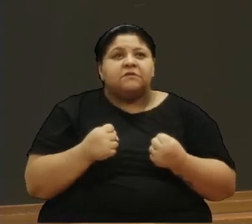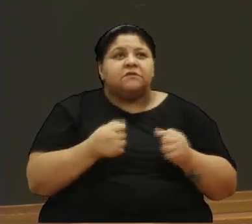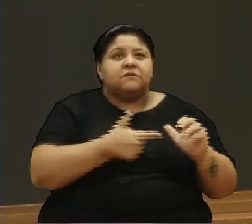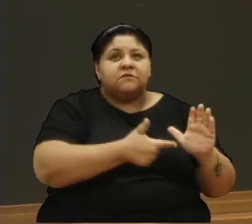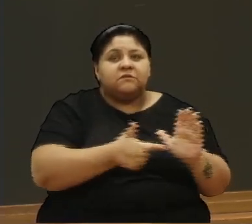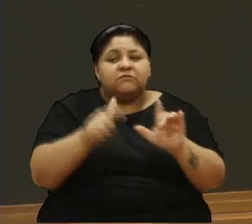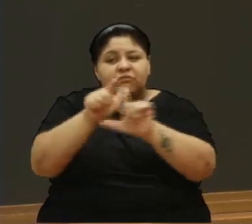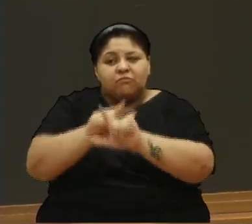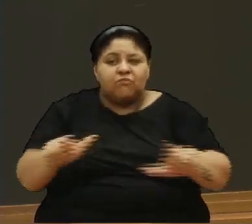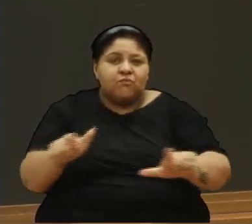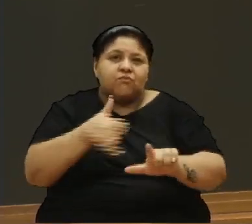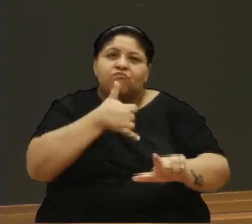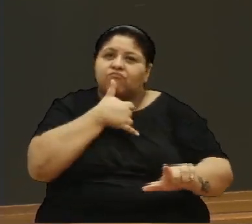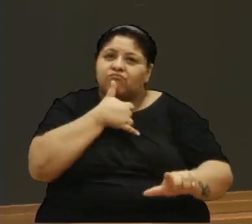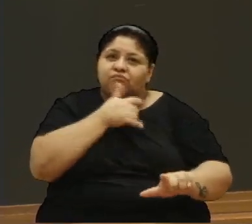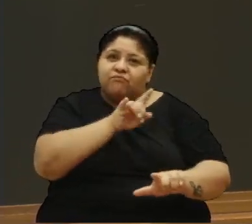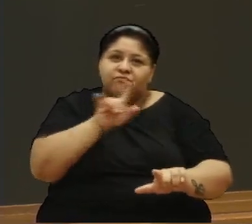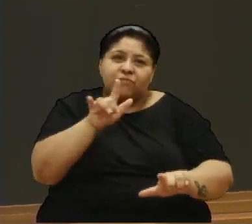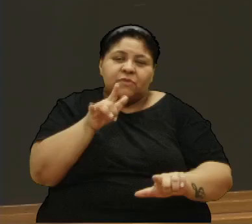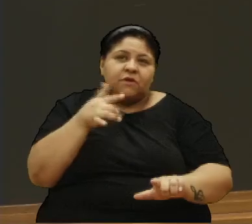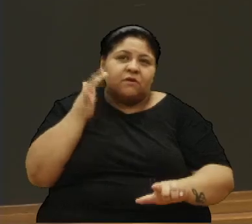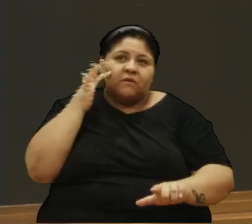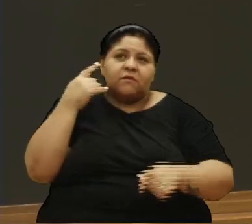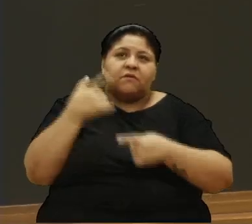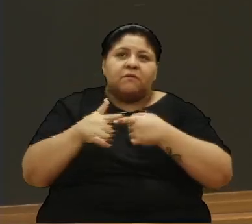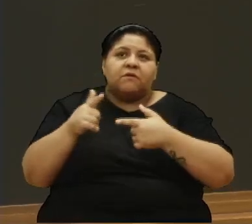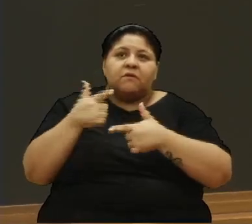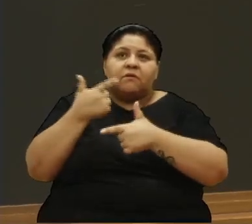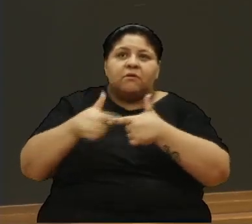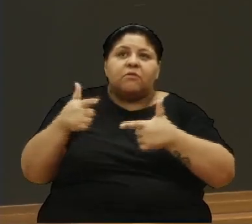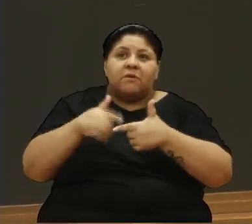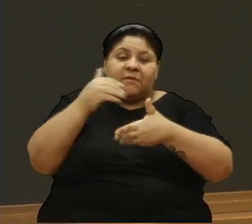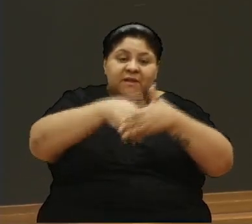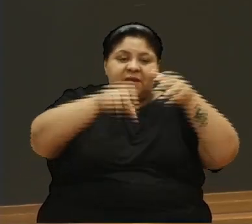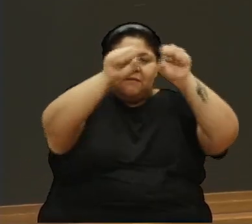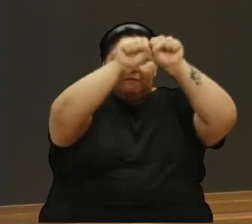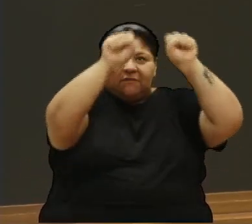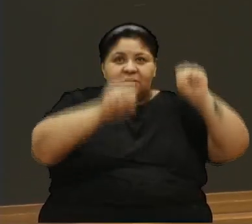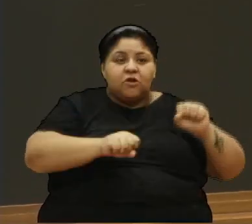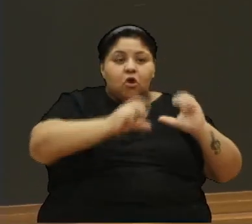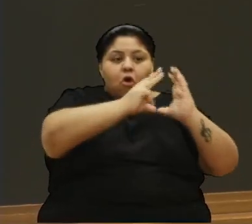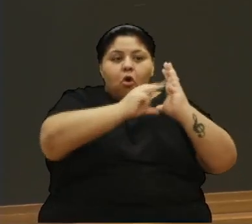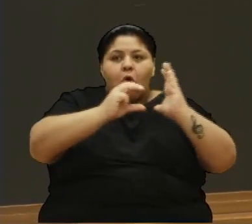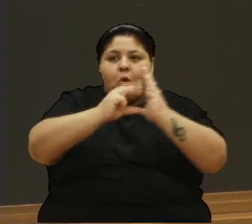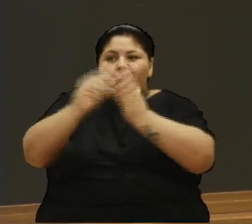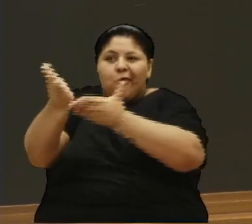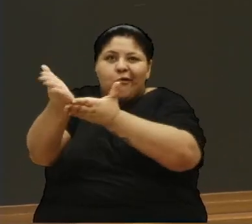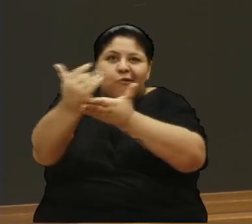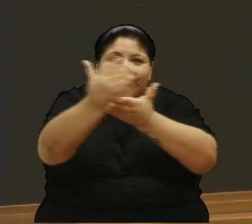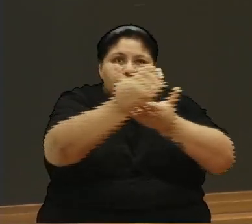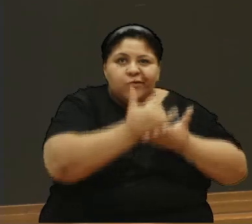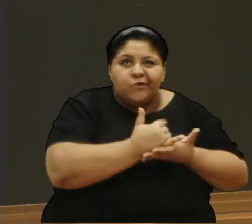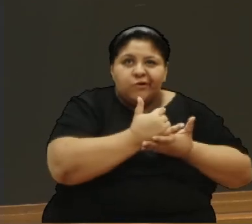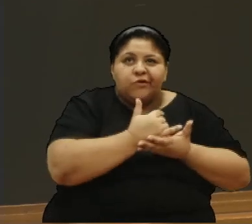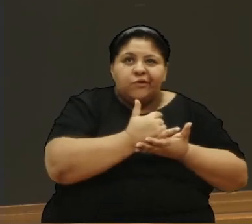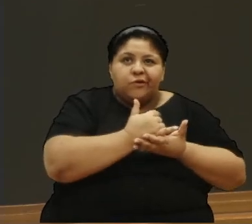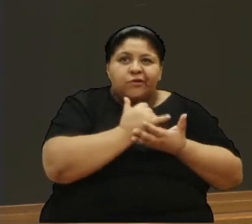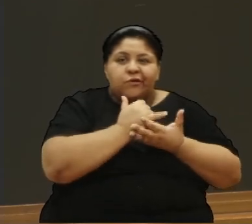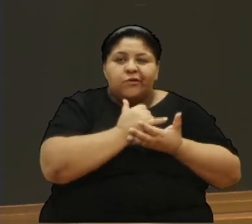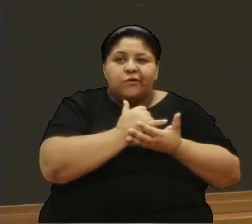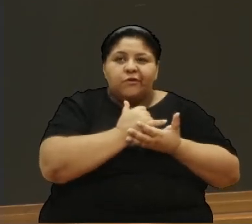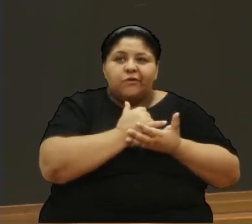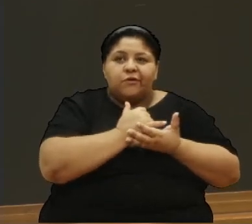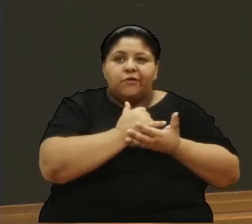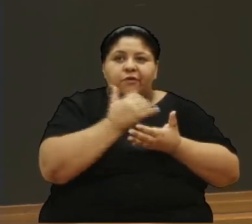e, infelizmente, não logrou êxito porque o problema está no sistema. O modelo de coleta mecanizada, e em especial